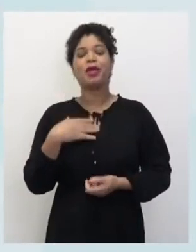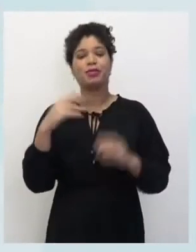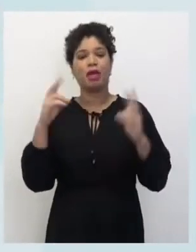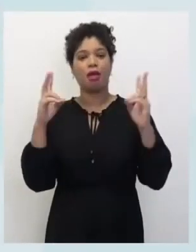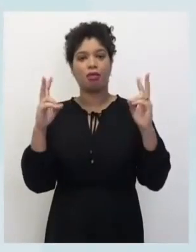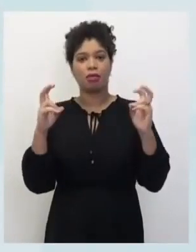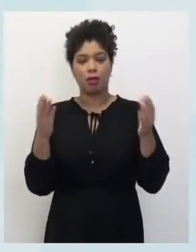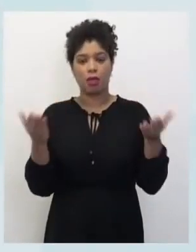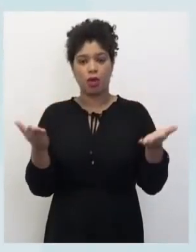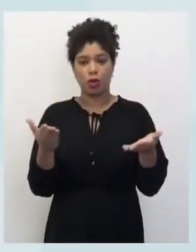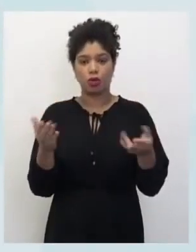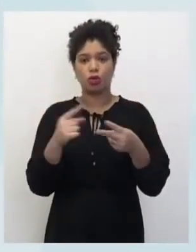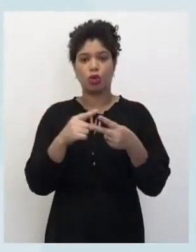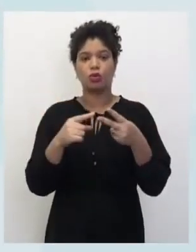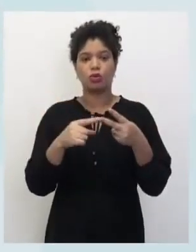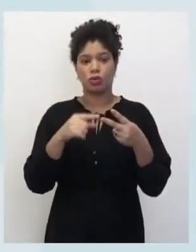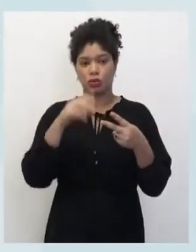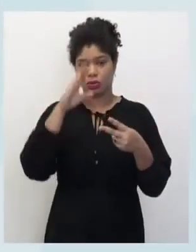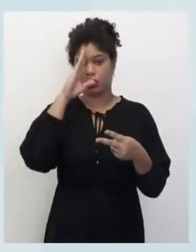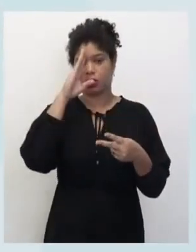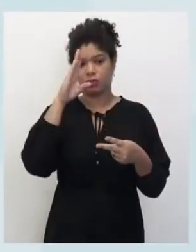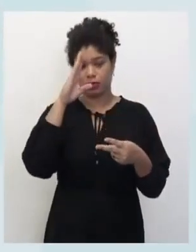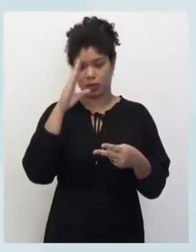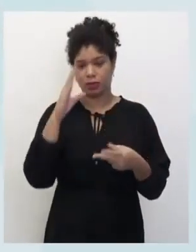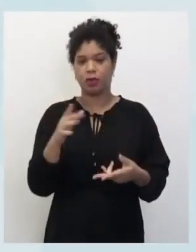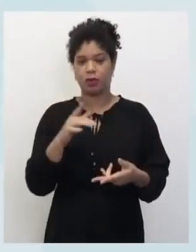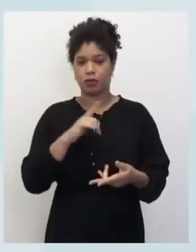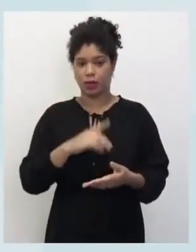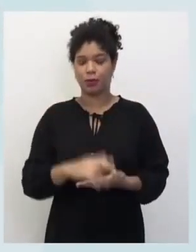vamos lá. São duas habilidades, na verdade, né?